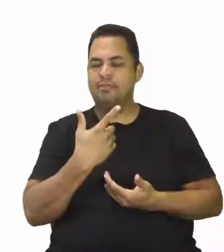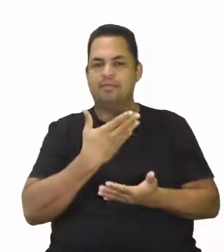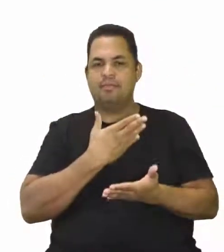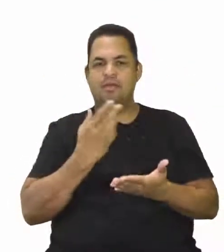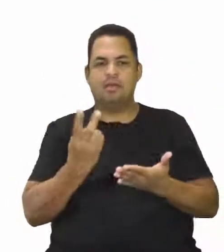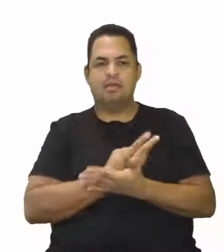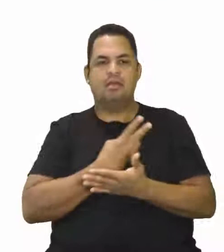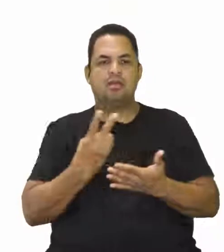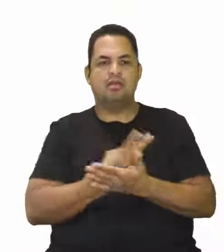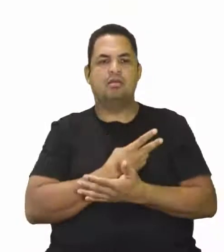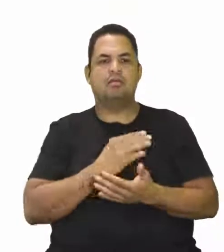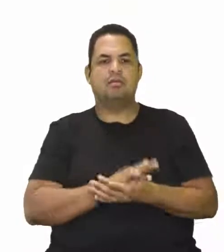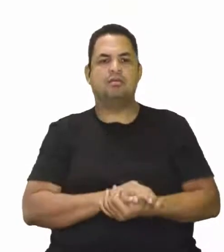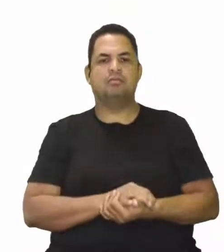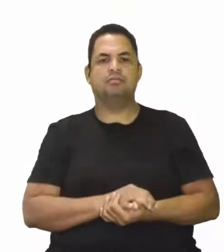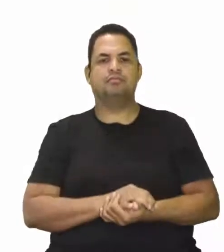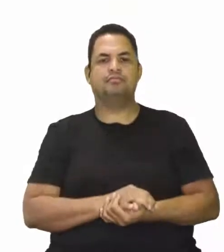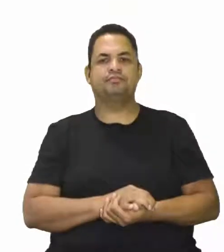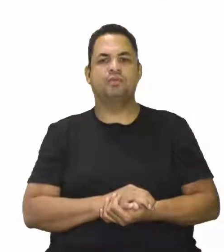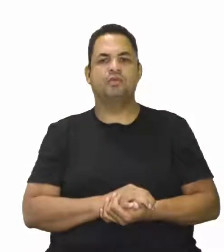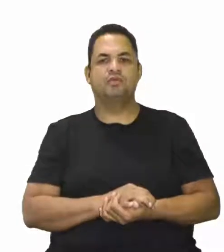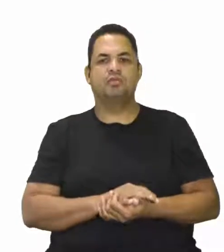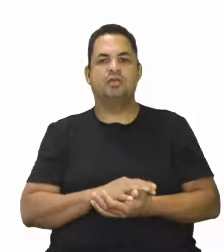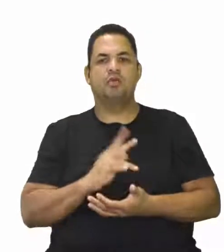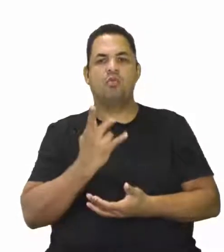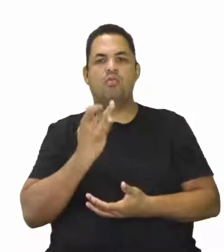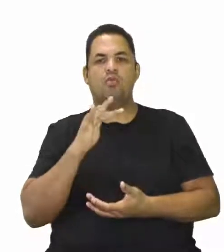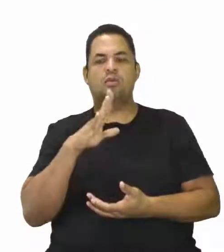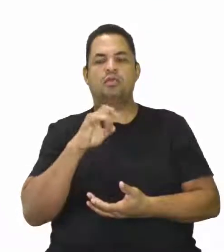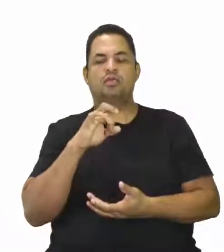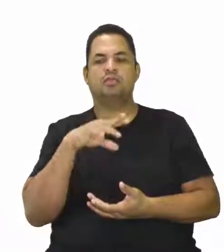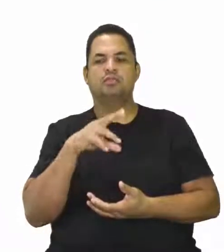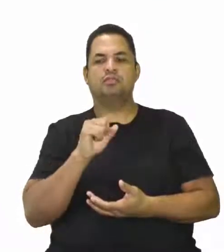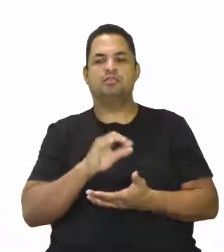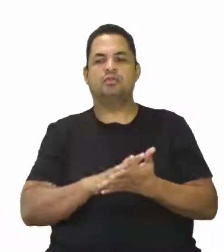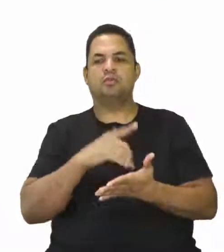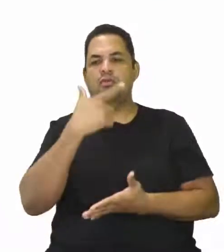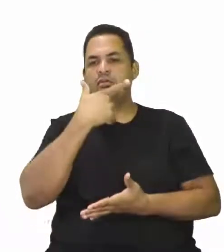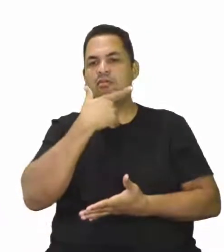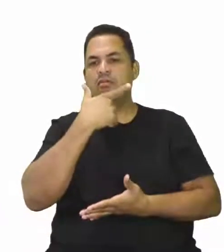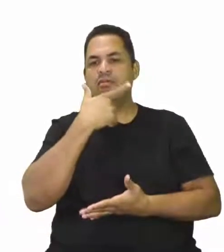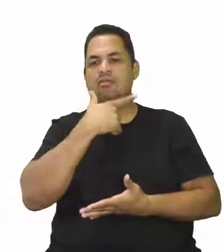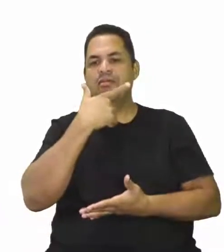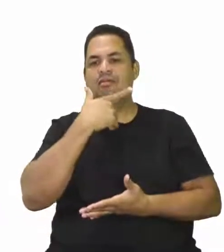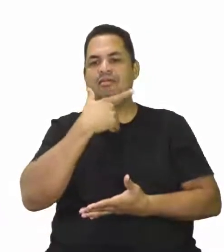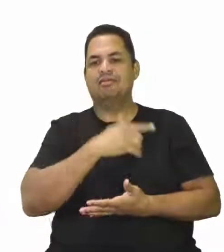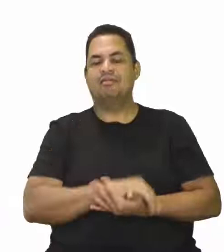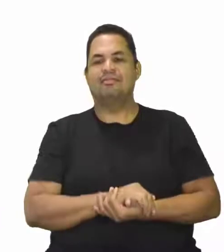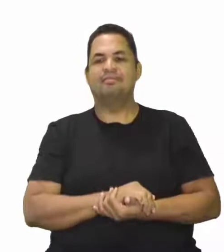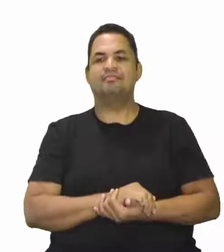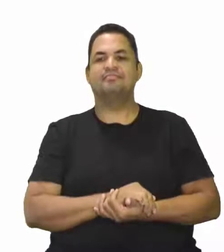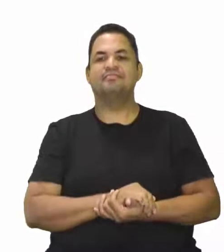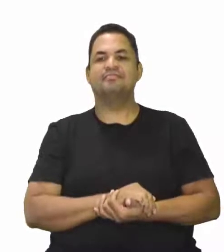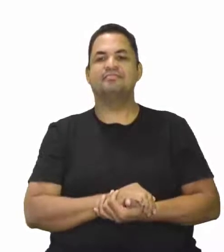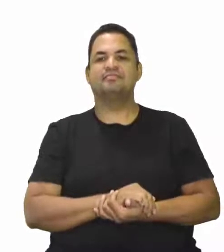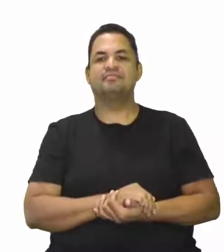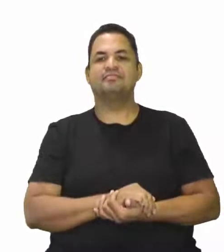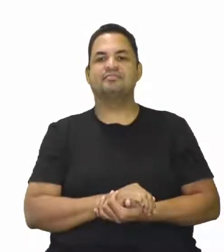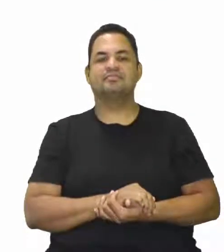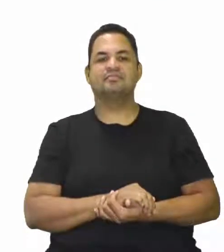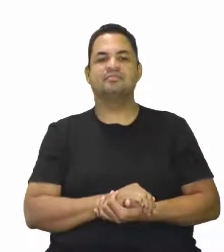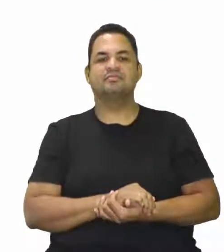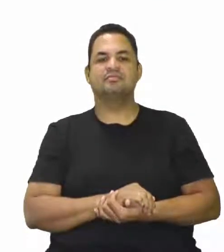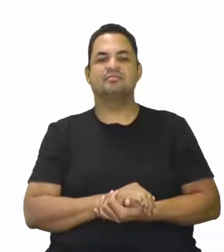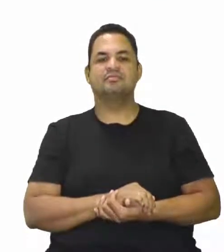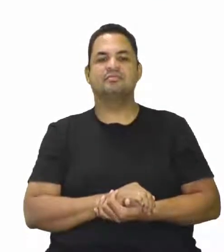gênero de hoje é o gênero humorístico. Quando nós pensamos no gênero humorístico, primeira questão que vem à nossa